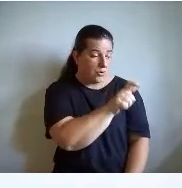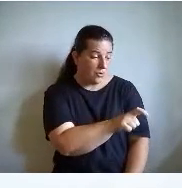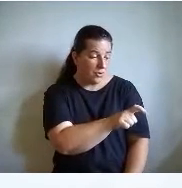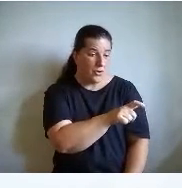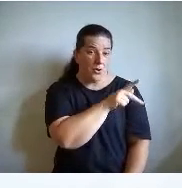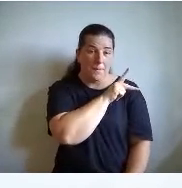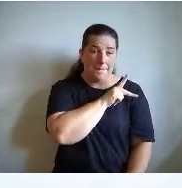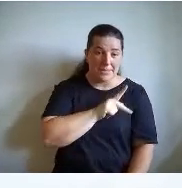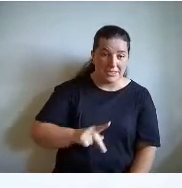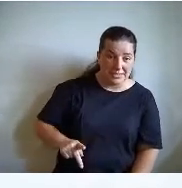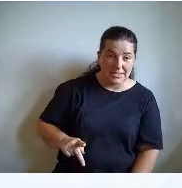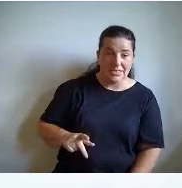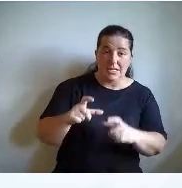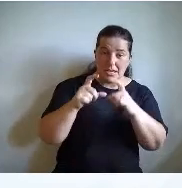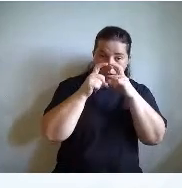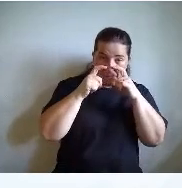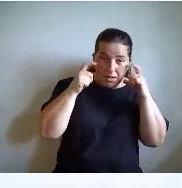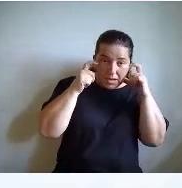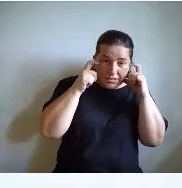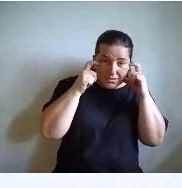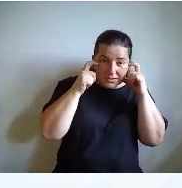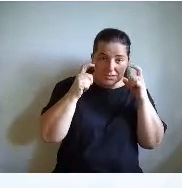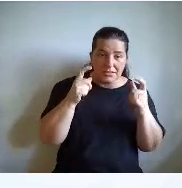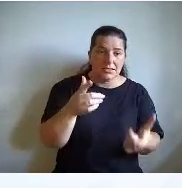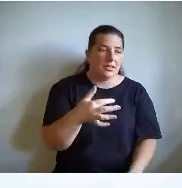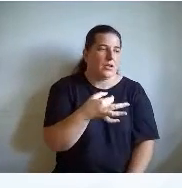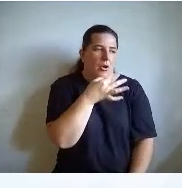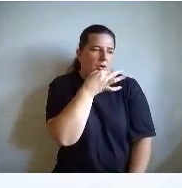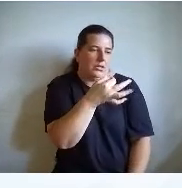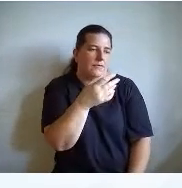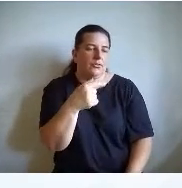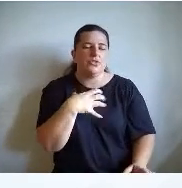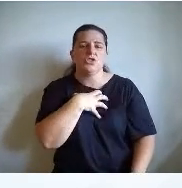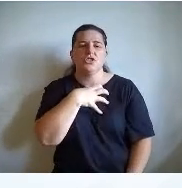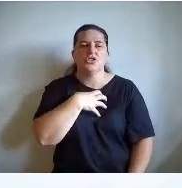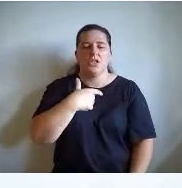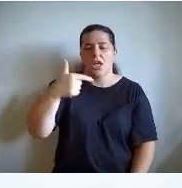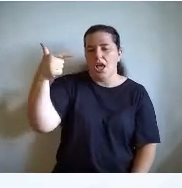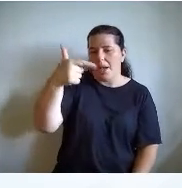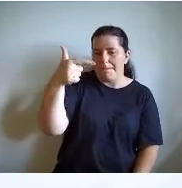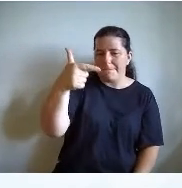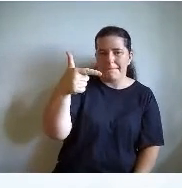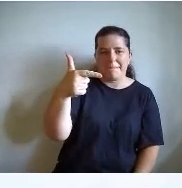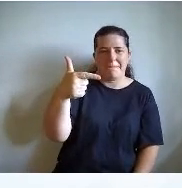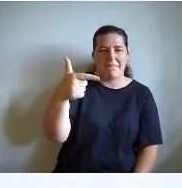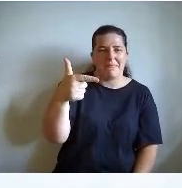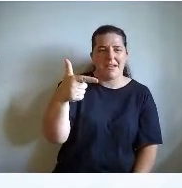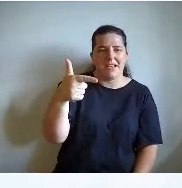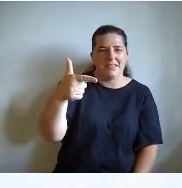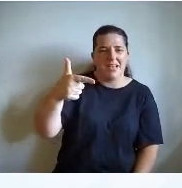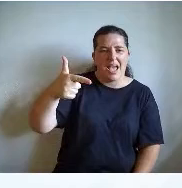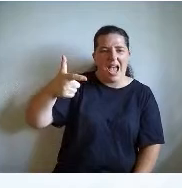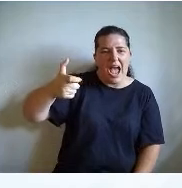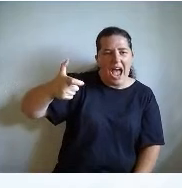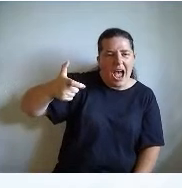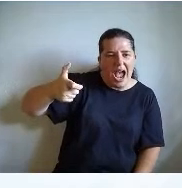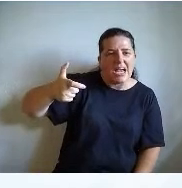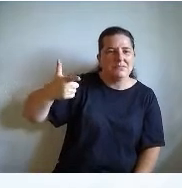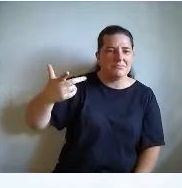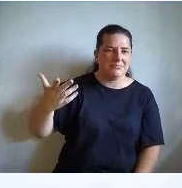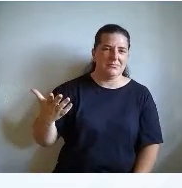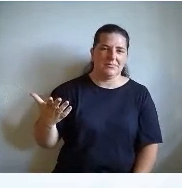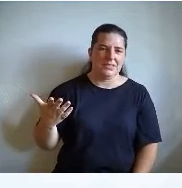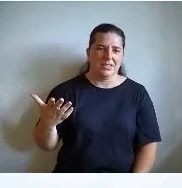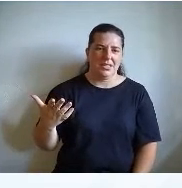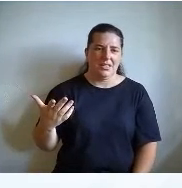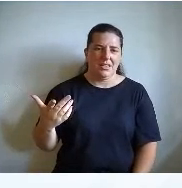que a arma deles agora, aquele negócio horroroso que eles se elegeram com esse sinal, que é uma coisa triste e deprimente,